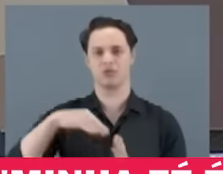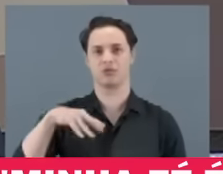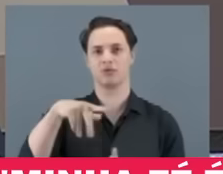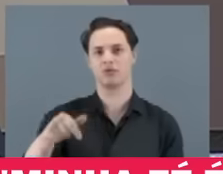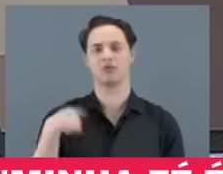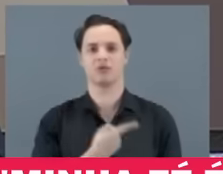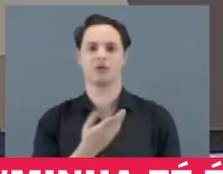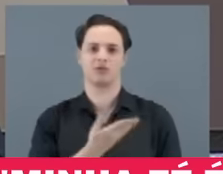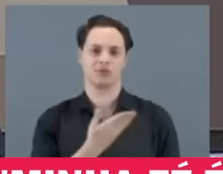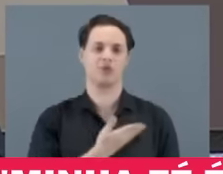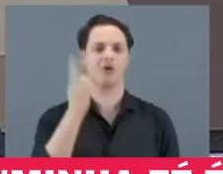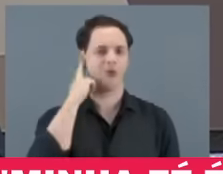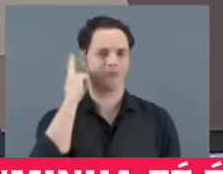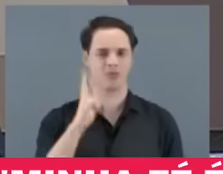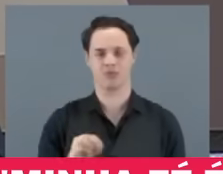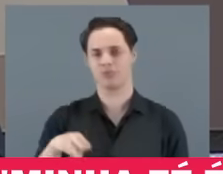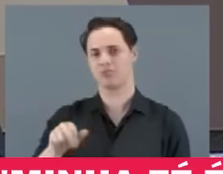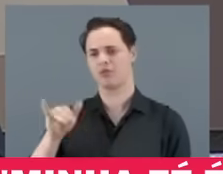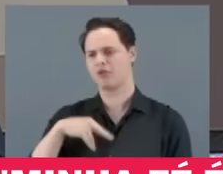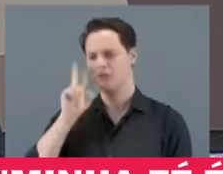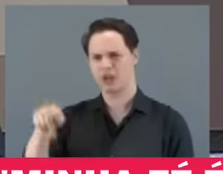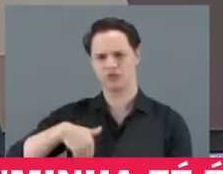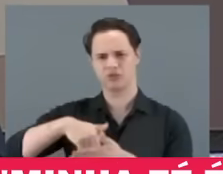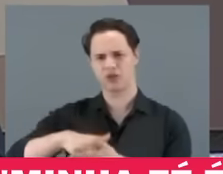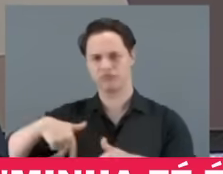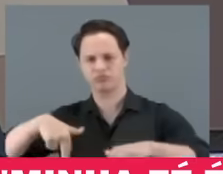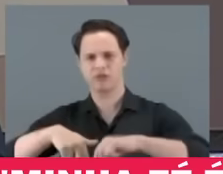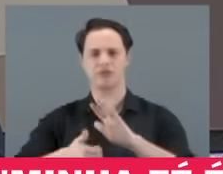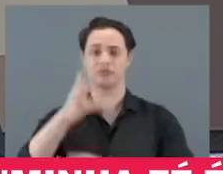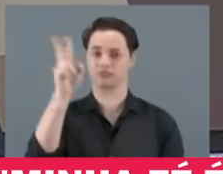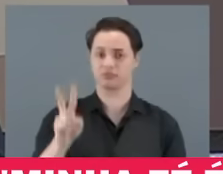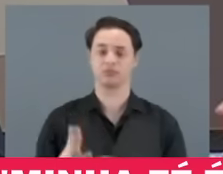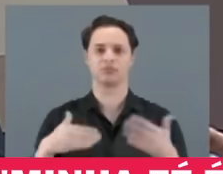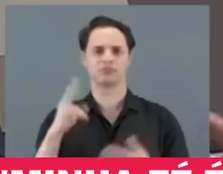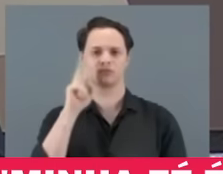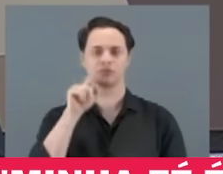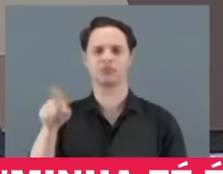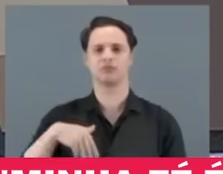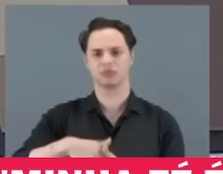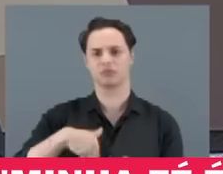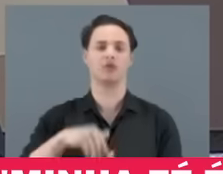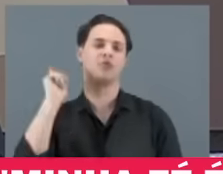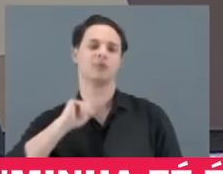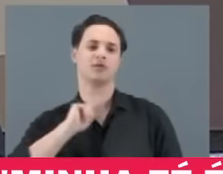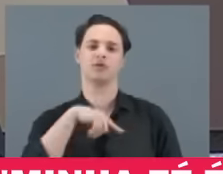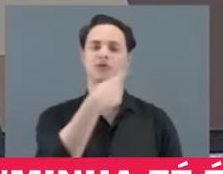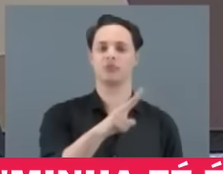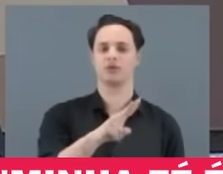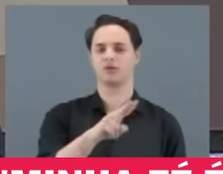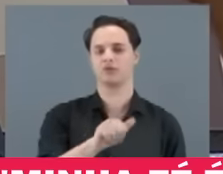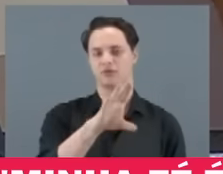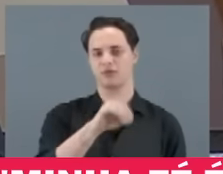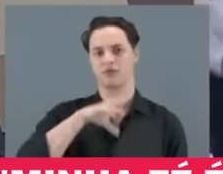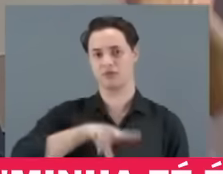é nosso colega senador Romário. Eu o vi jogar muitas vezes. E lembro que ele jogou um tempo pelo Flamengo, outro tempo pelo Vasco. Quando ele era do Flamengo,